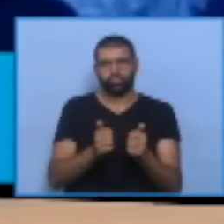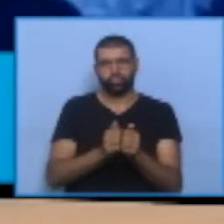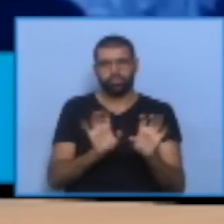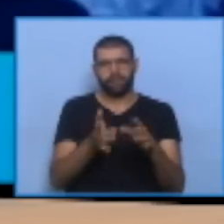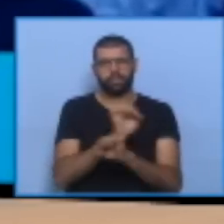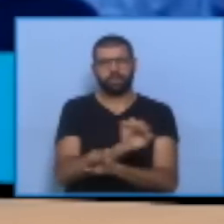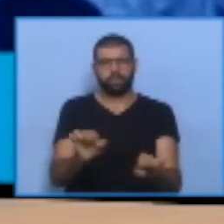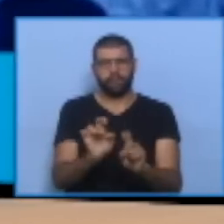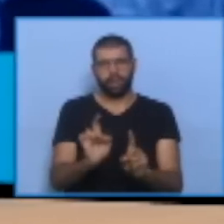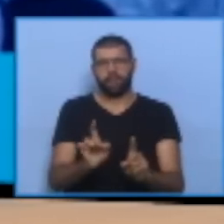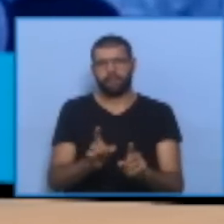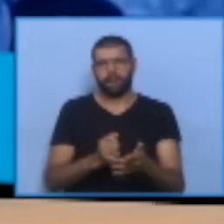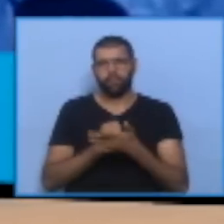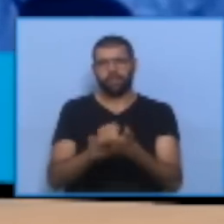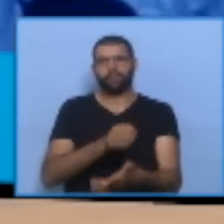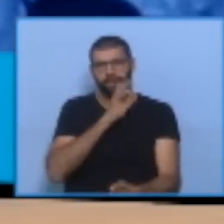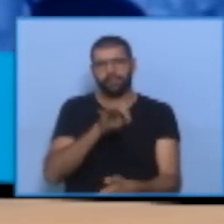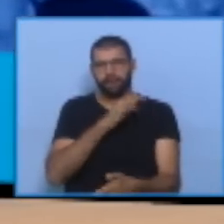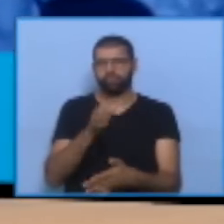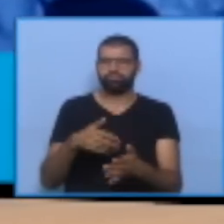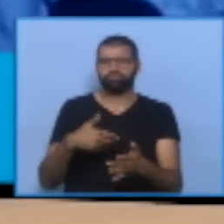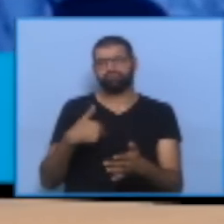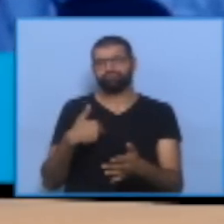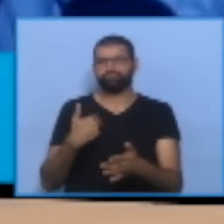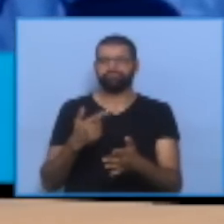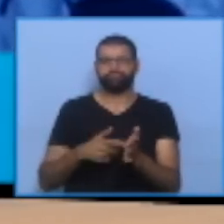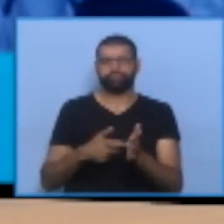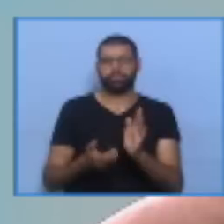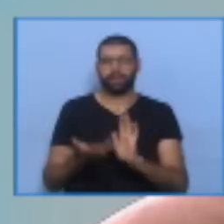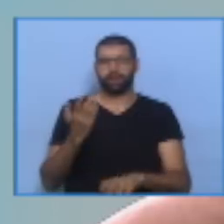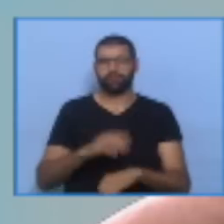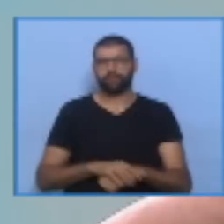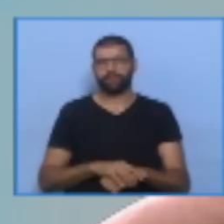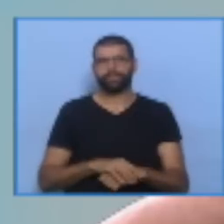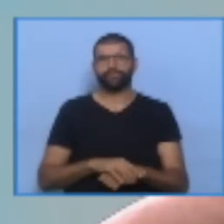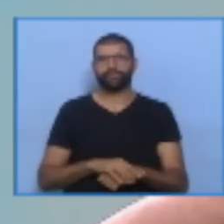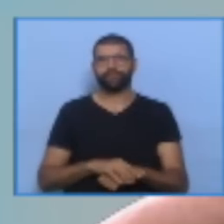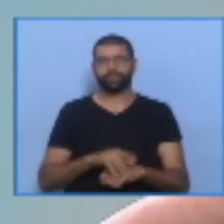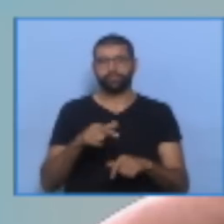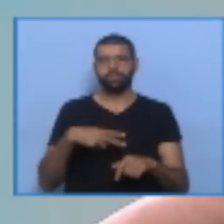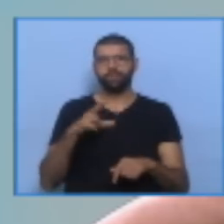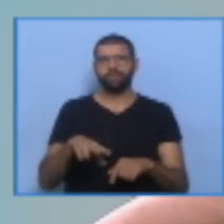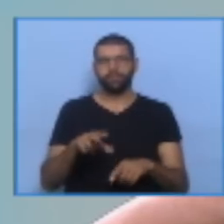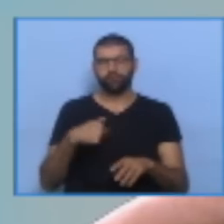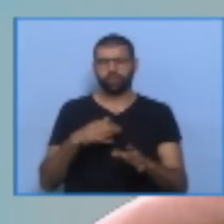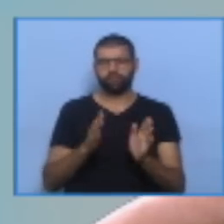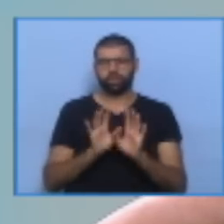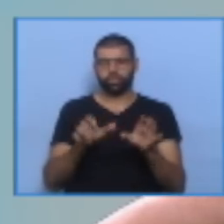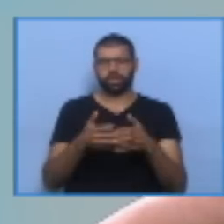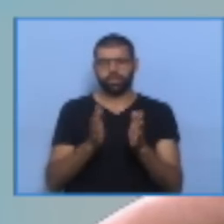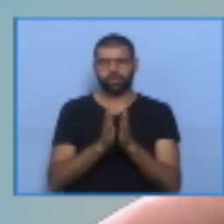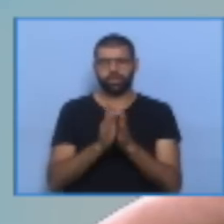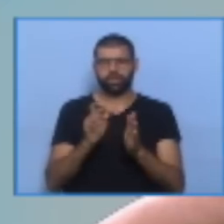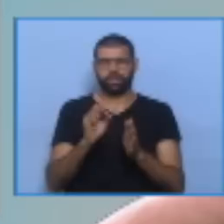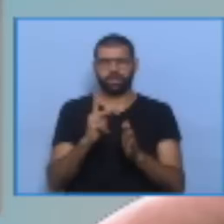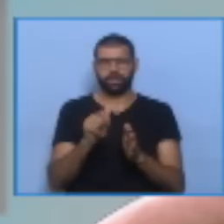comunidades, para apoiar as famílias mais carenciadas. Portanto, olhando a Portugal, a Sociedade de São Vicente de Paulo está presente